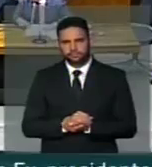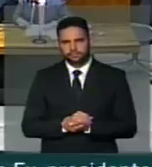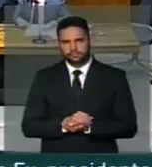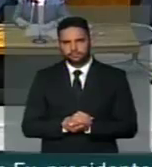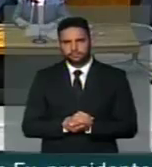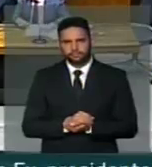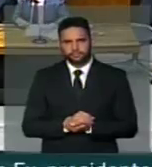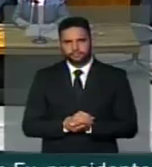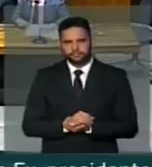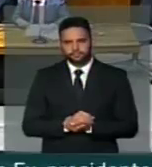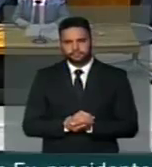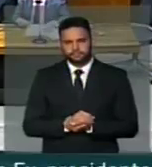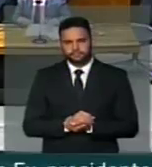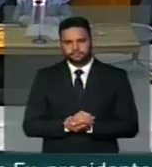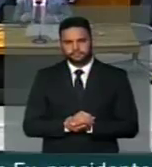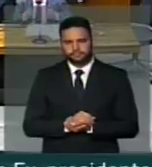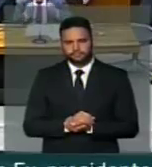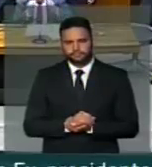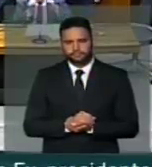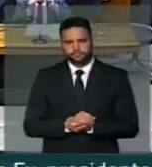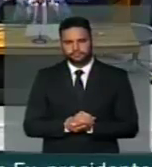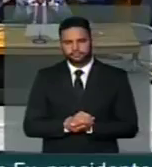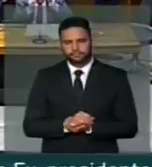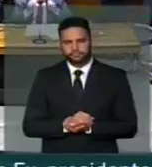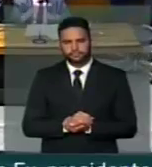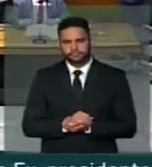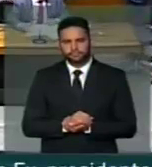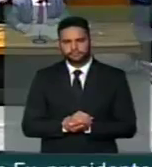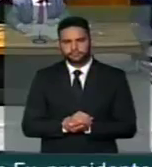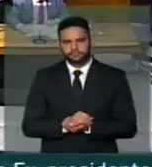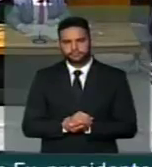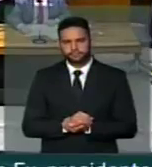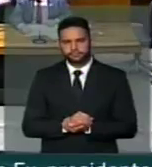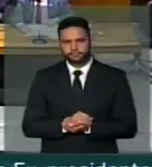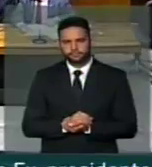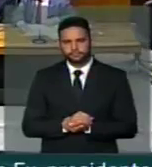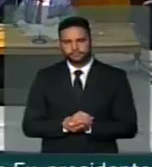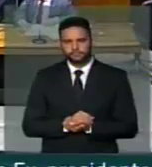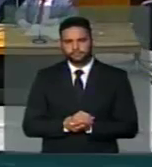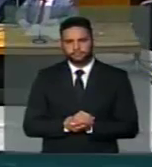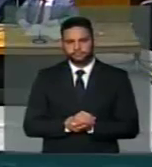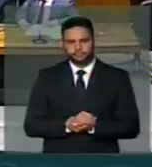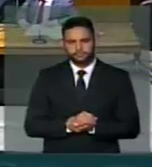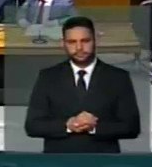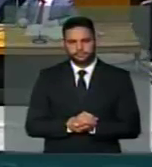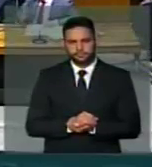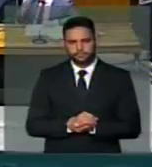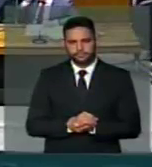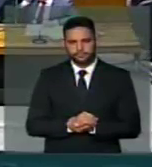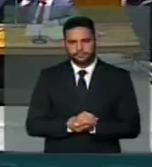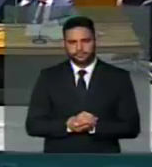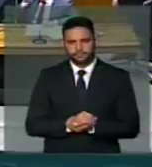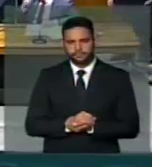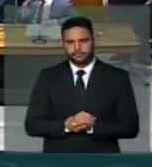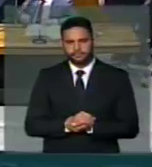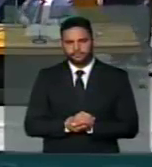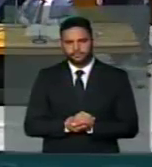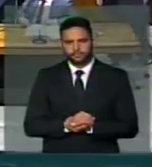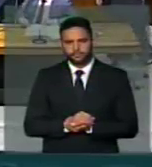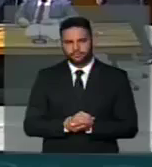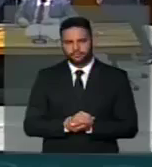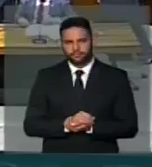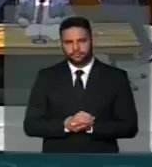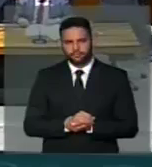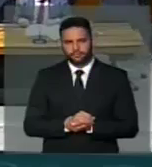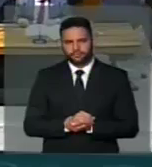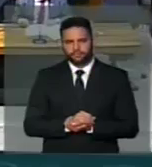Você acompanha a sessão solene em homenagem póstuma a Paz de Andrade, ex-presidente da Câmara dos Deputados, que está sendo realizada